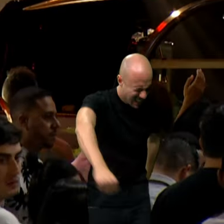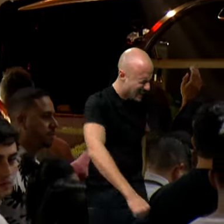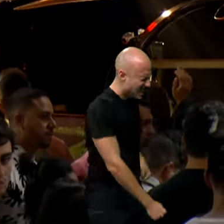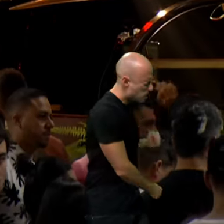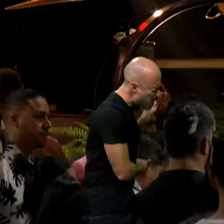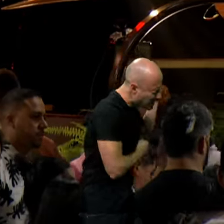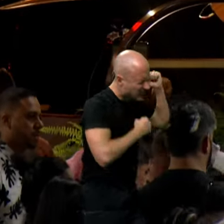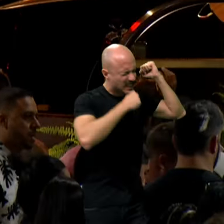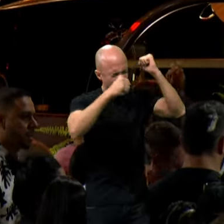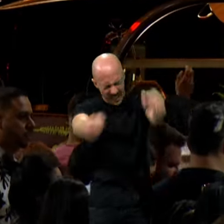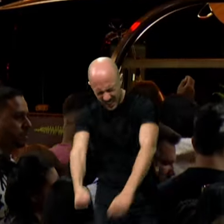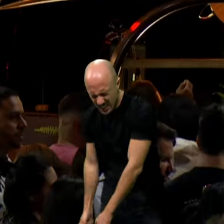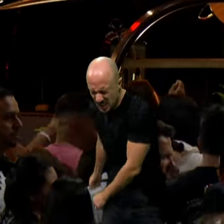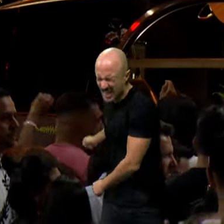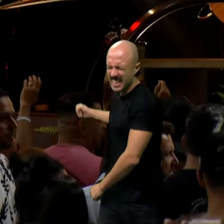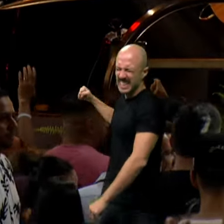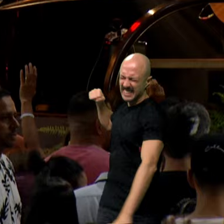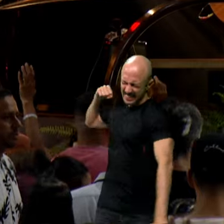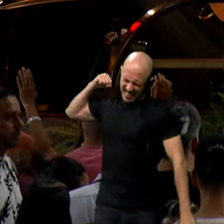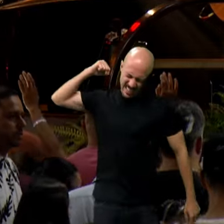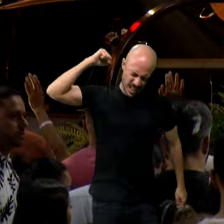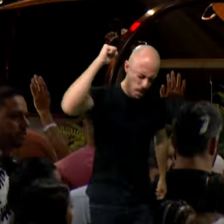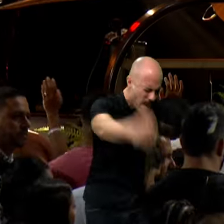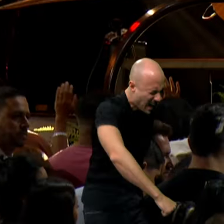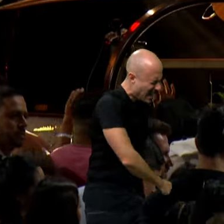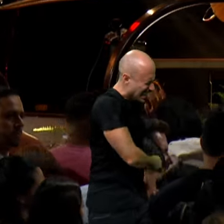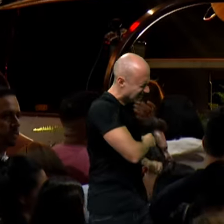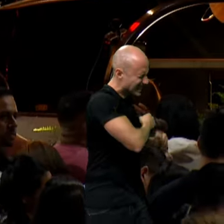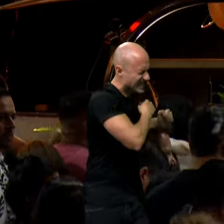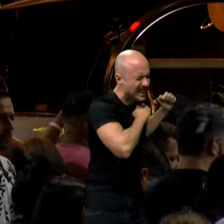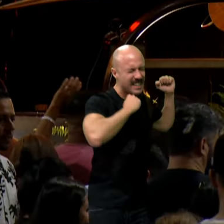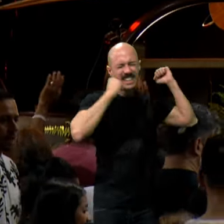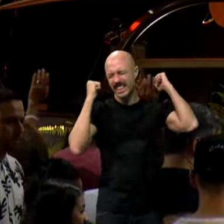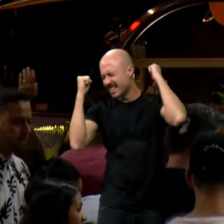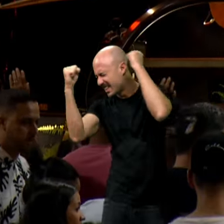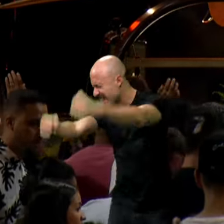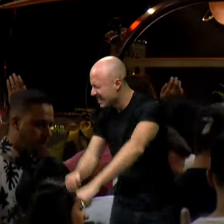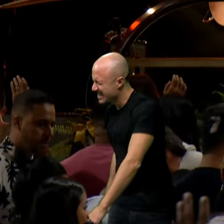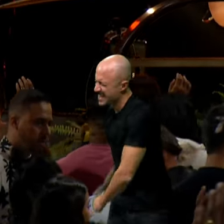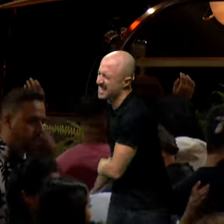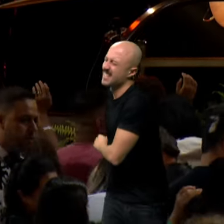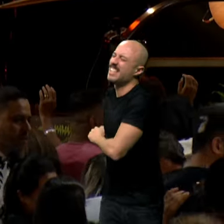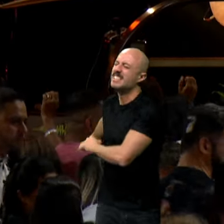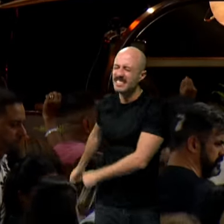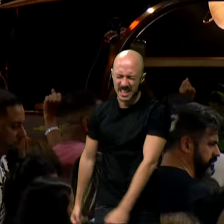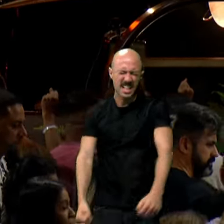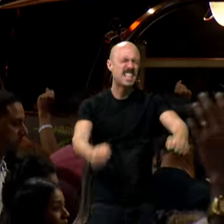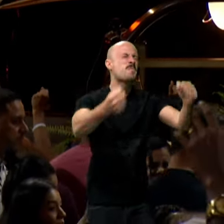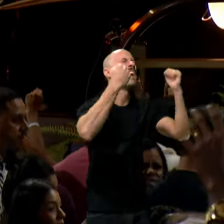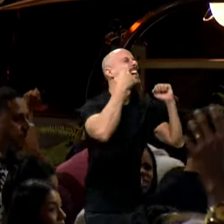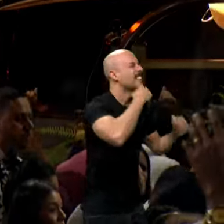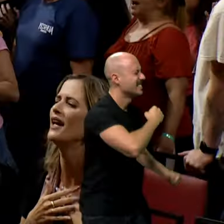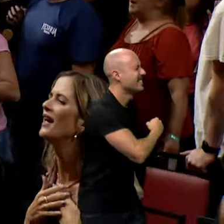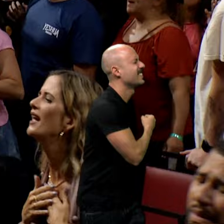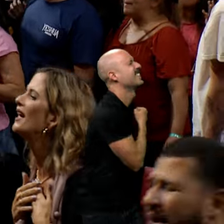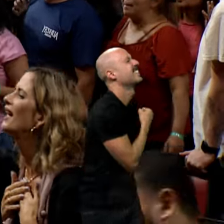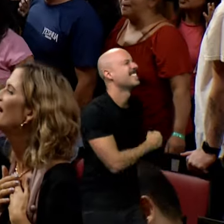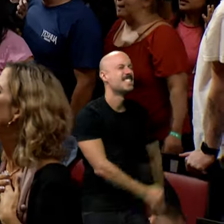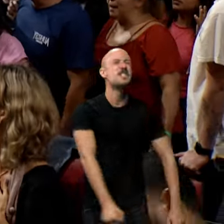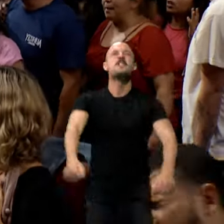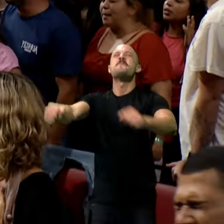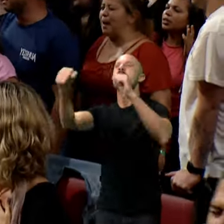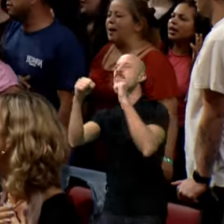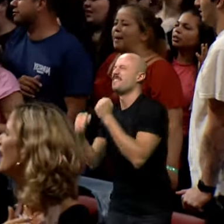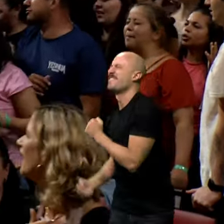ele blando e enfeitei na raz, ele planta na vaca, ele bababa santa na vaca, o